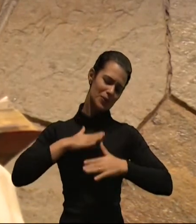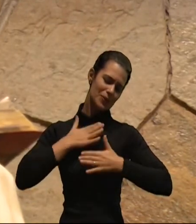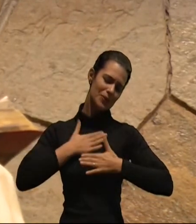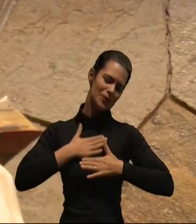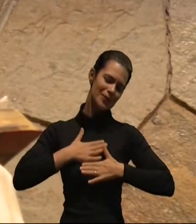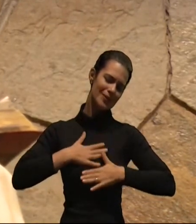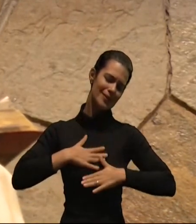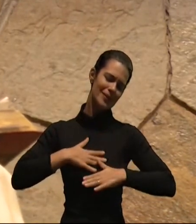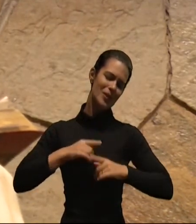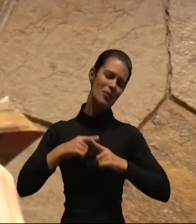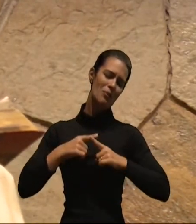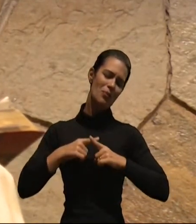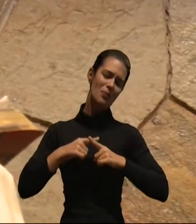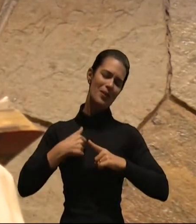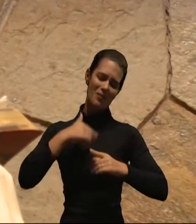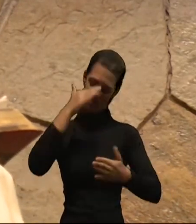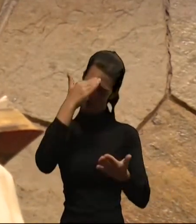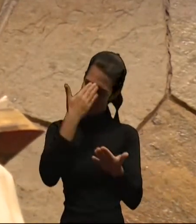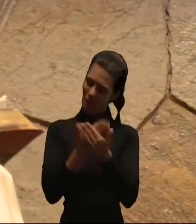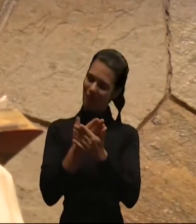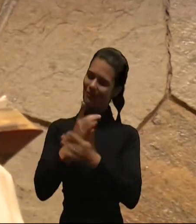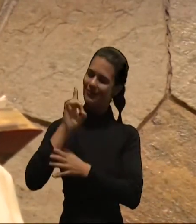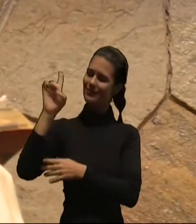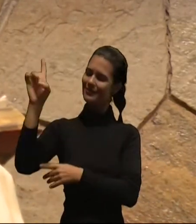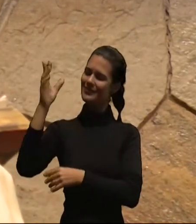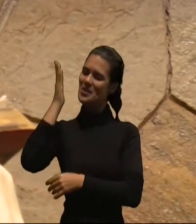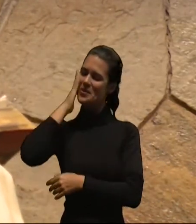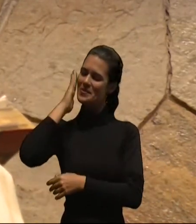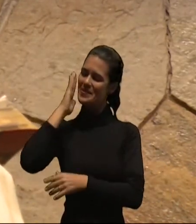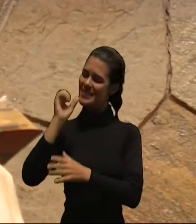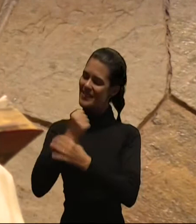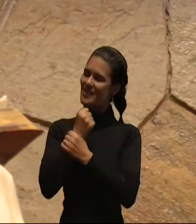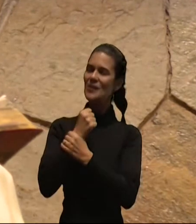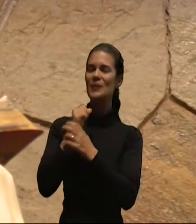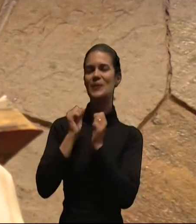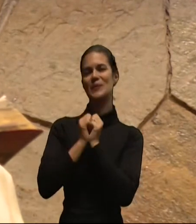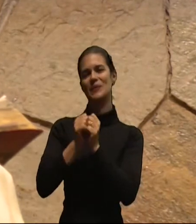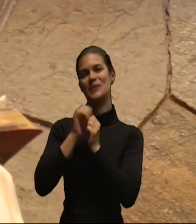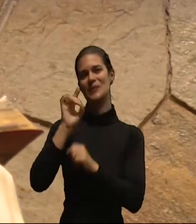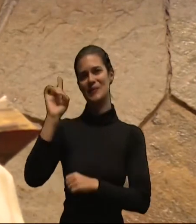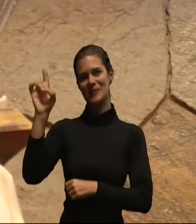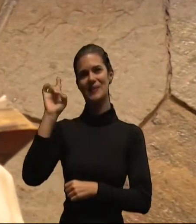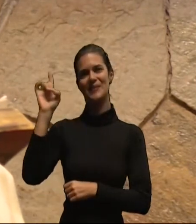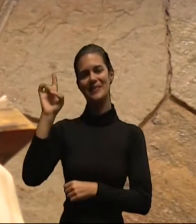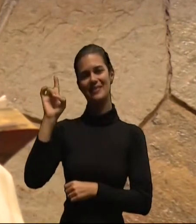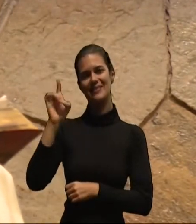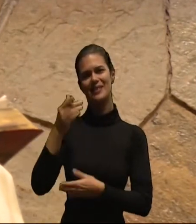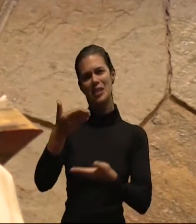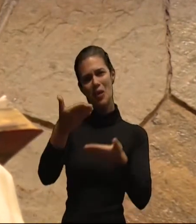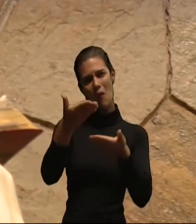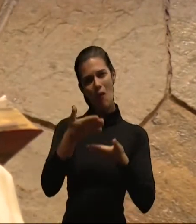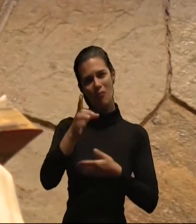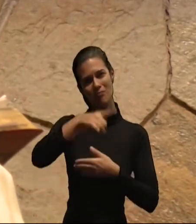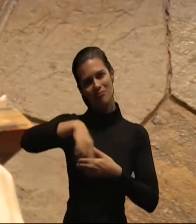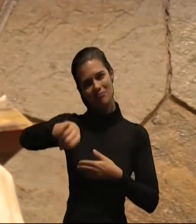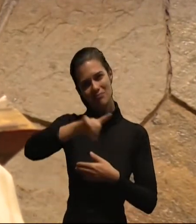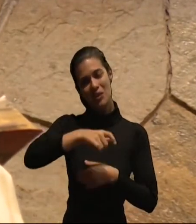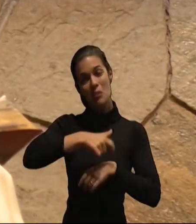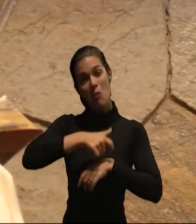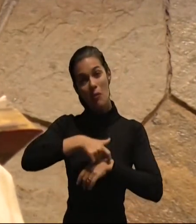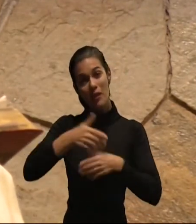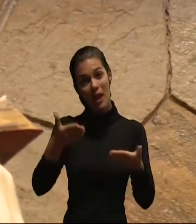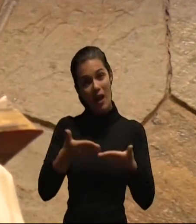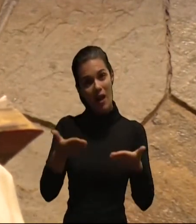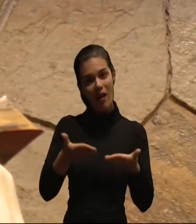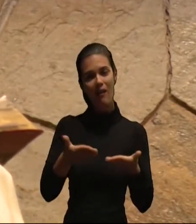esta segurança, essa persistência que nós devemos ter no Senhor. E eu convido você nesta noite, neste momento,